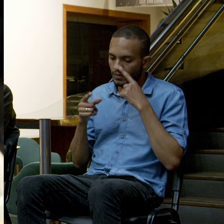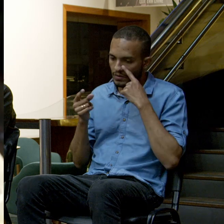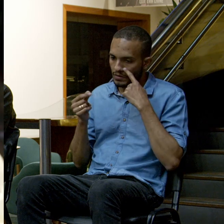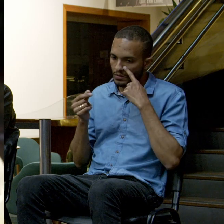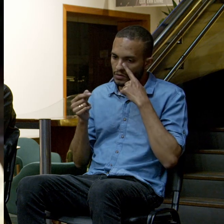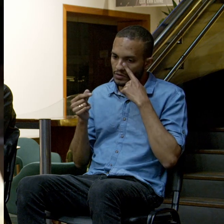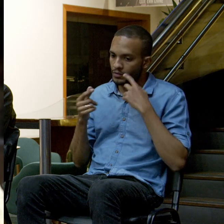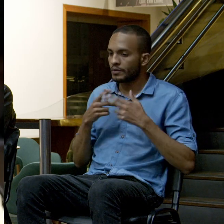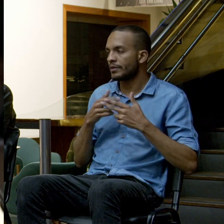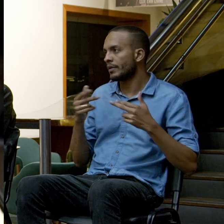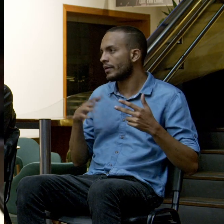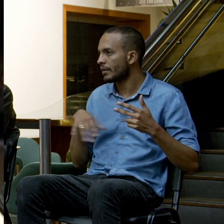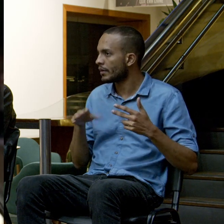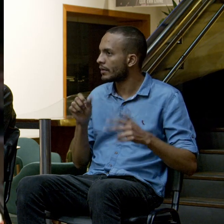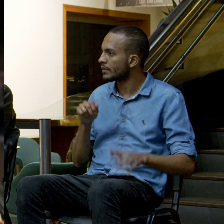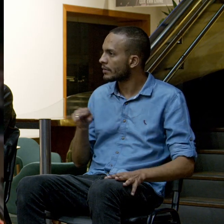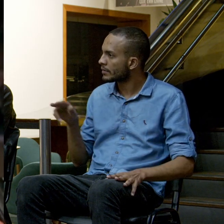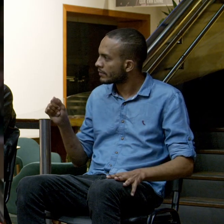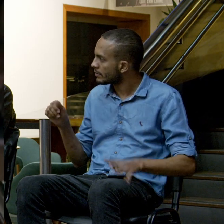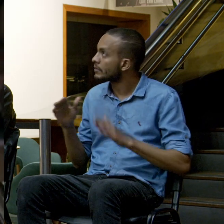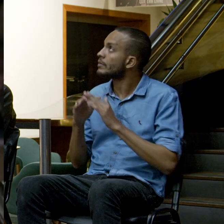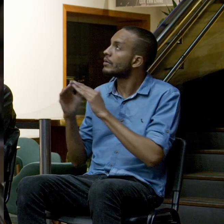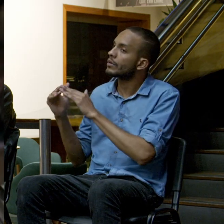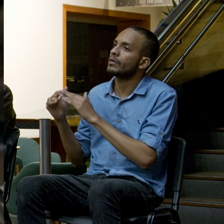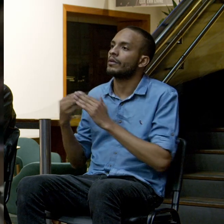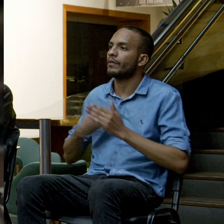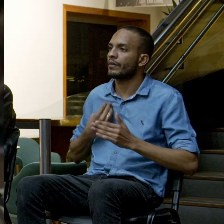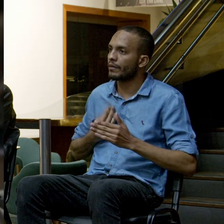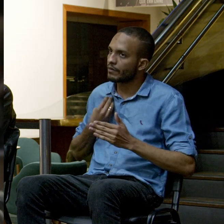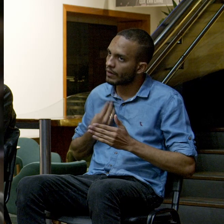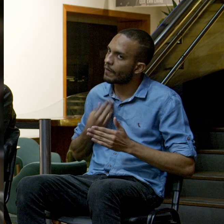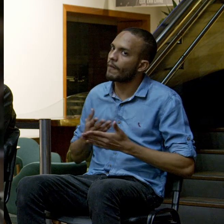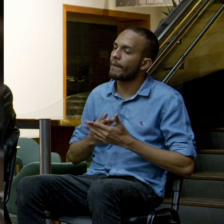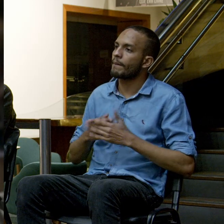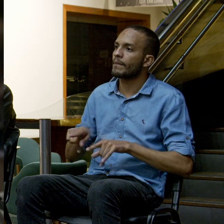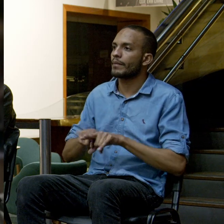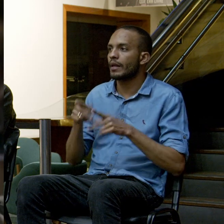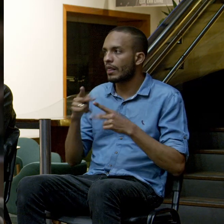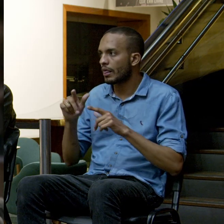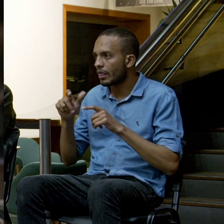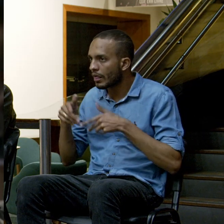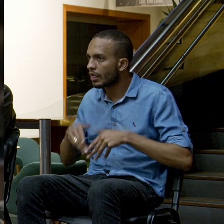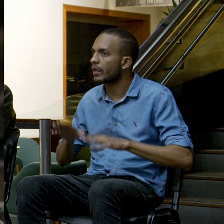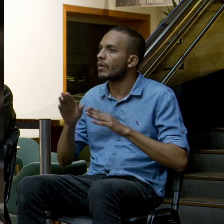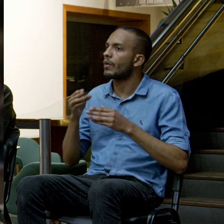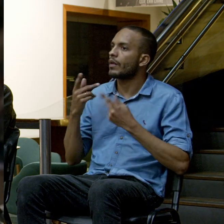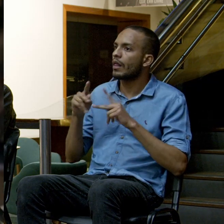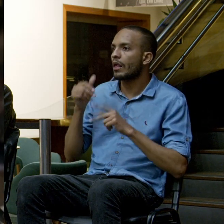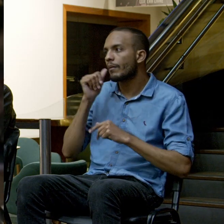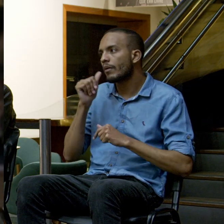os muitos lugares onde a Ana morou, onde ela viveu, onde ela nasceu, onde como